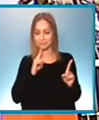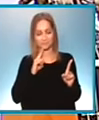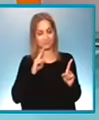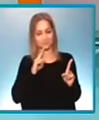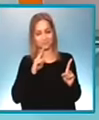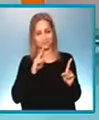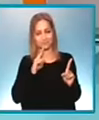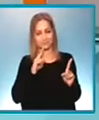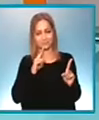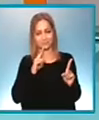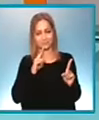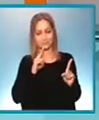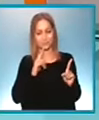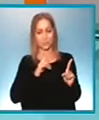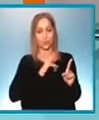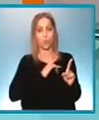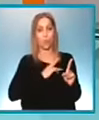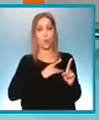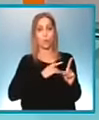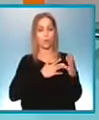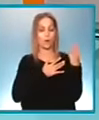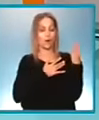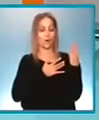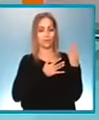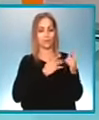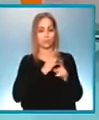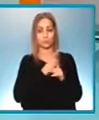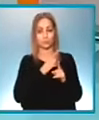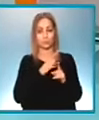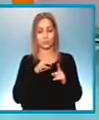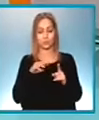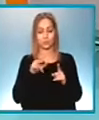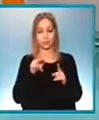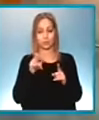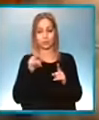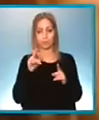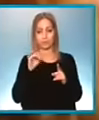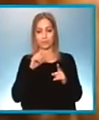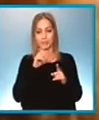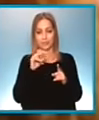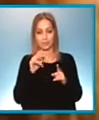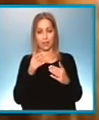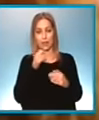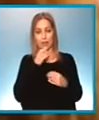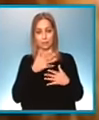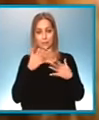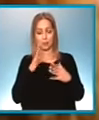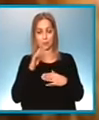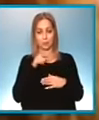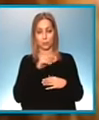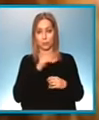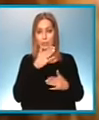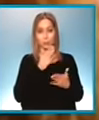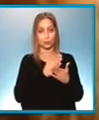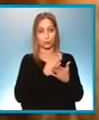É pronto, o amor ao fado. Porque ela adora, é a Marisa, agora já canta mais. Pois. Mas quando chegou era